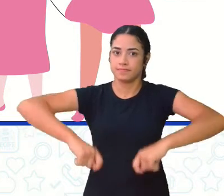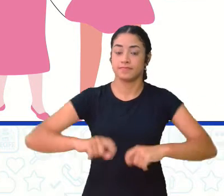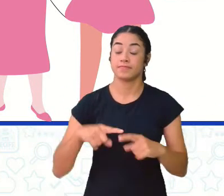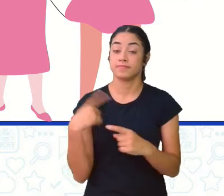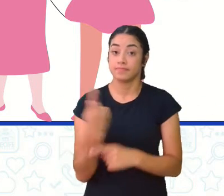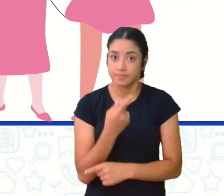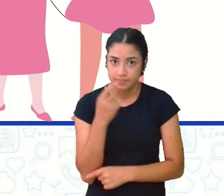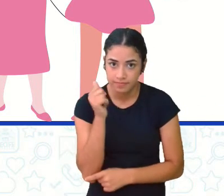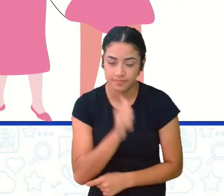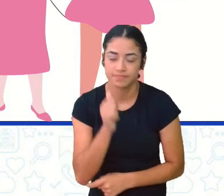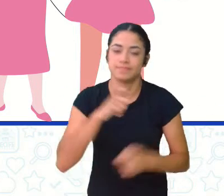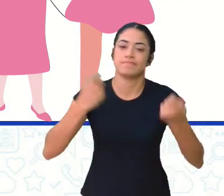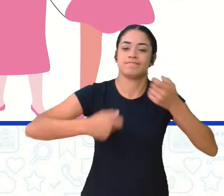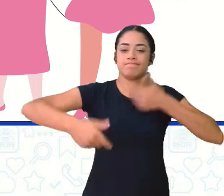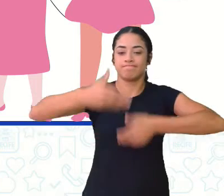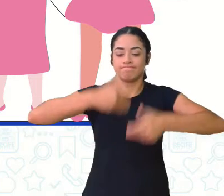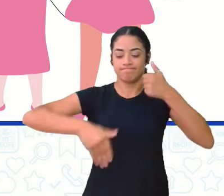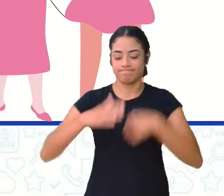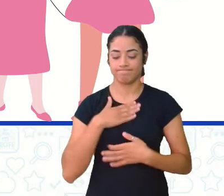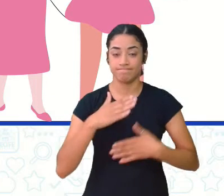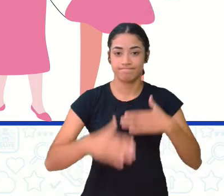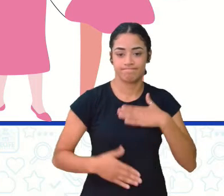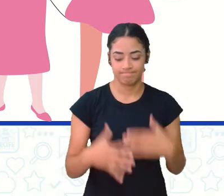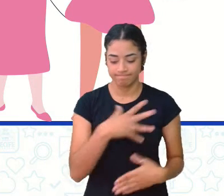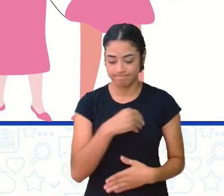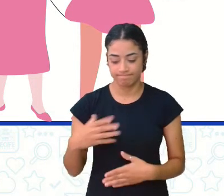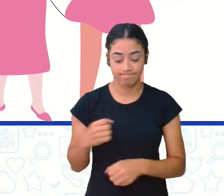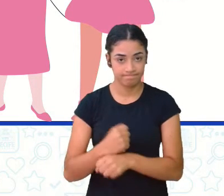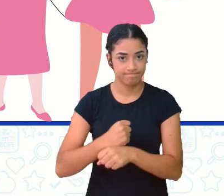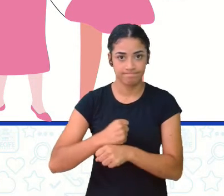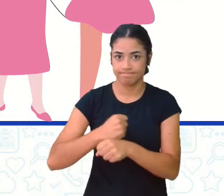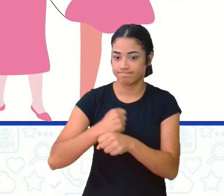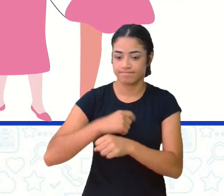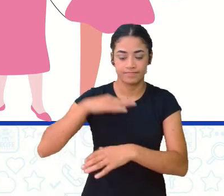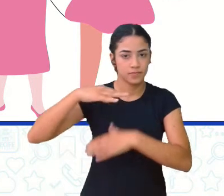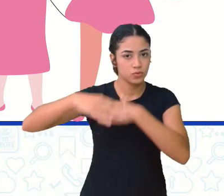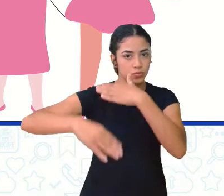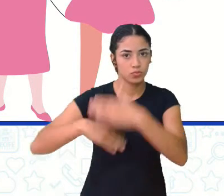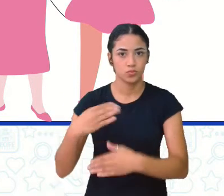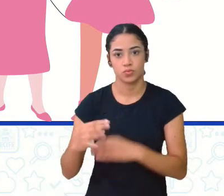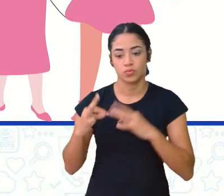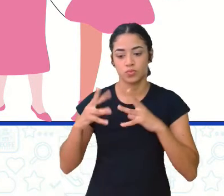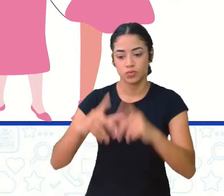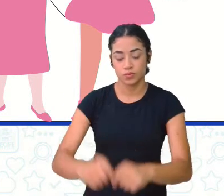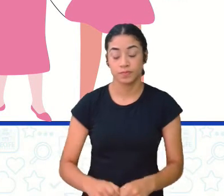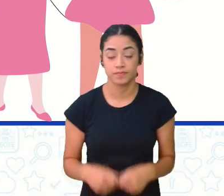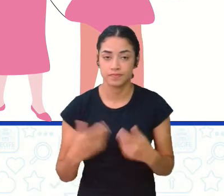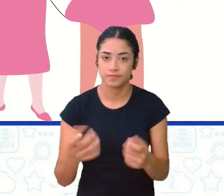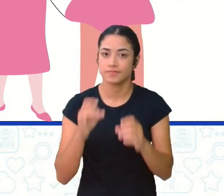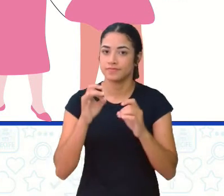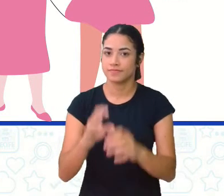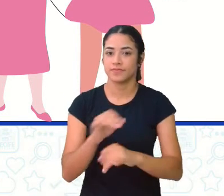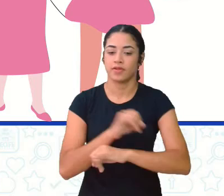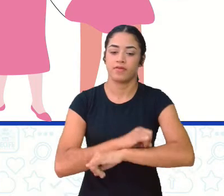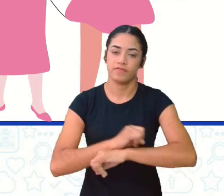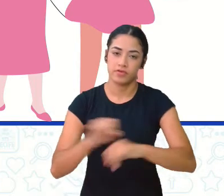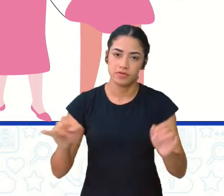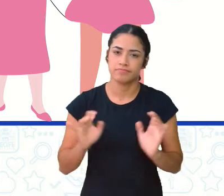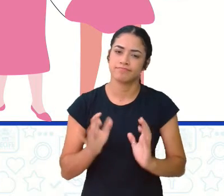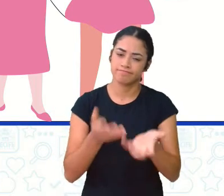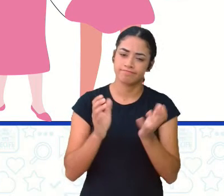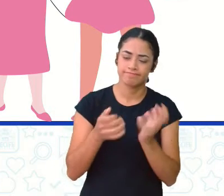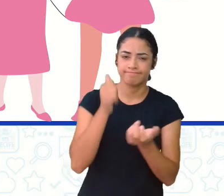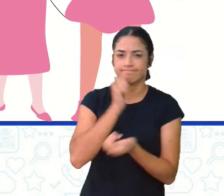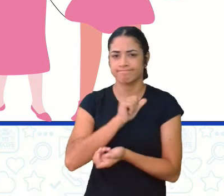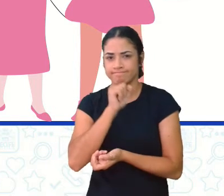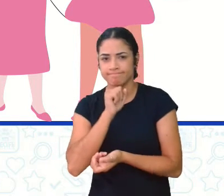do nosso corpo, das nossas mamas, o ano inteiro. Então, aqui vai o nosso recadinho. Incentiva aí as mães, as